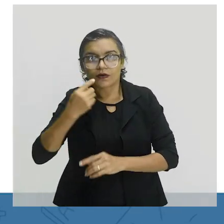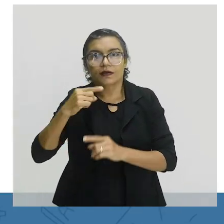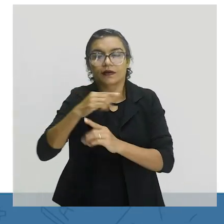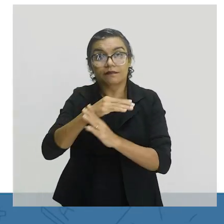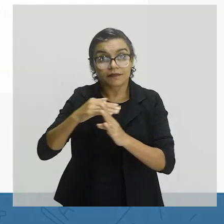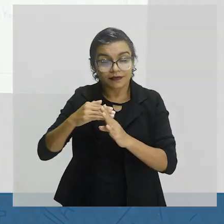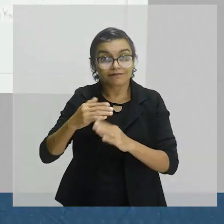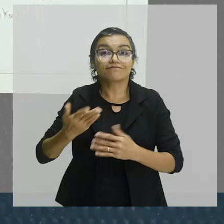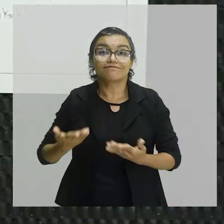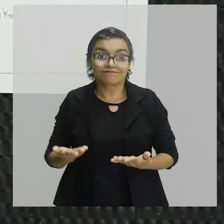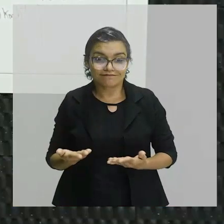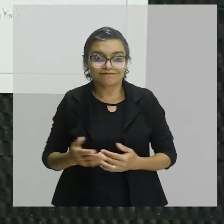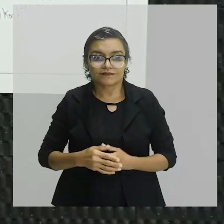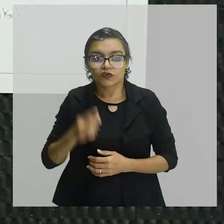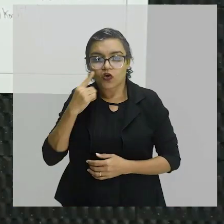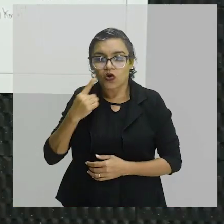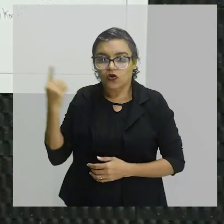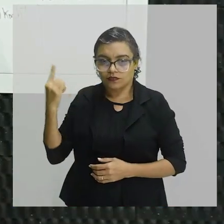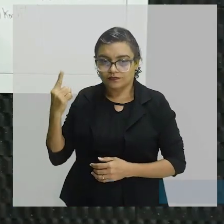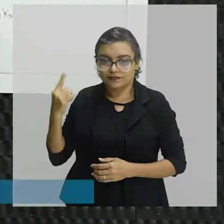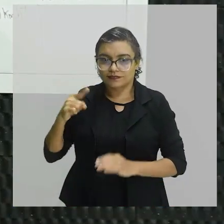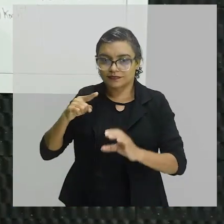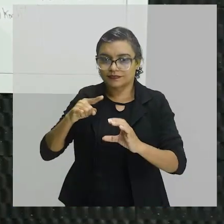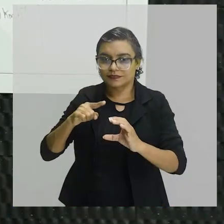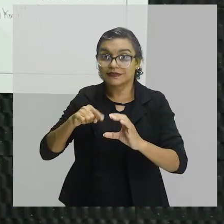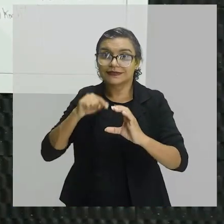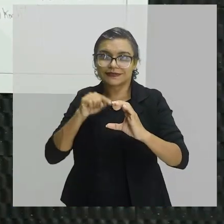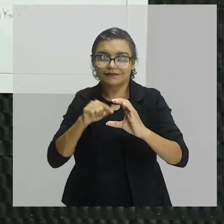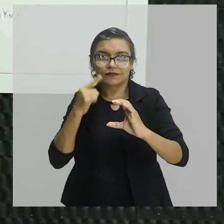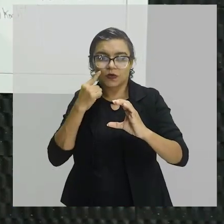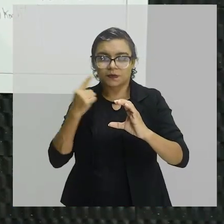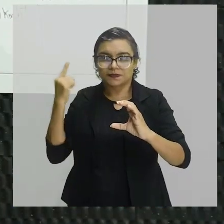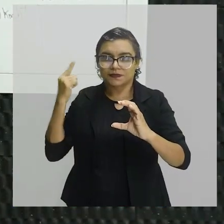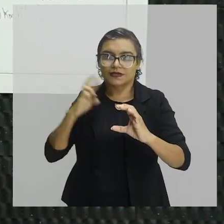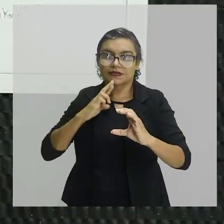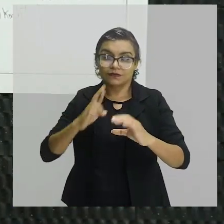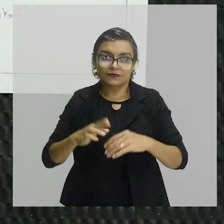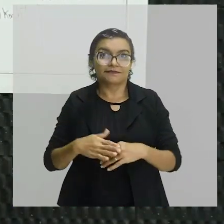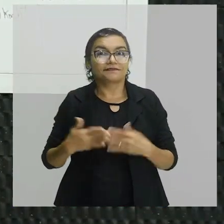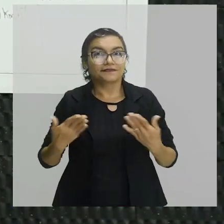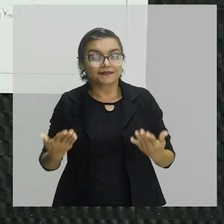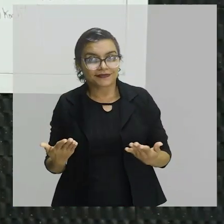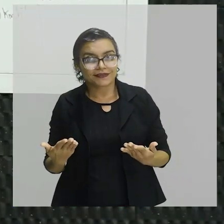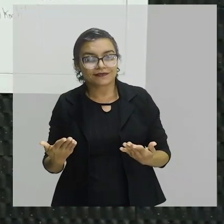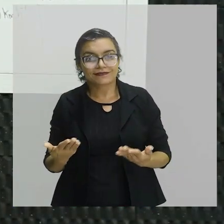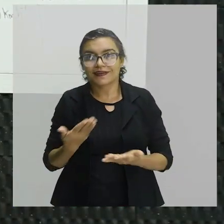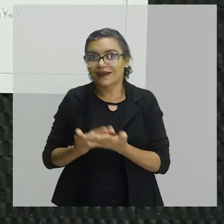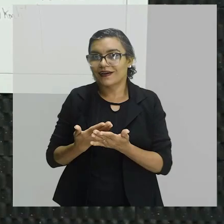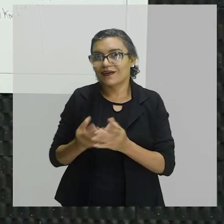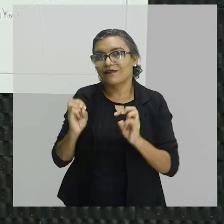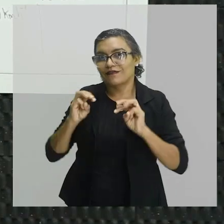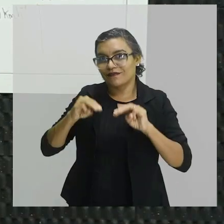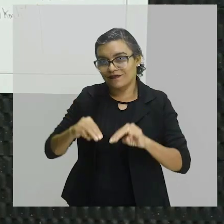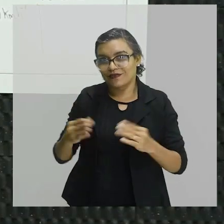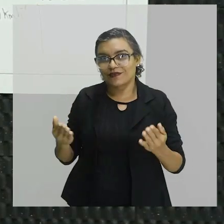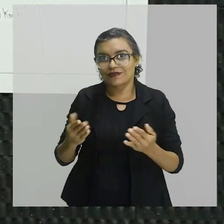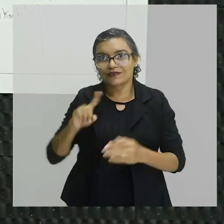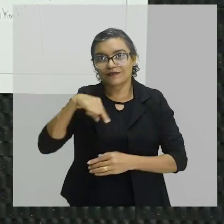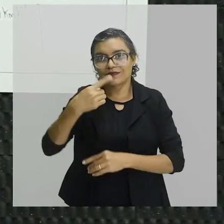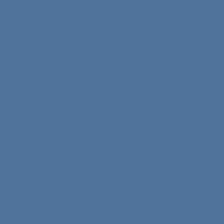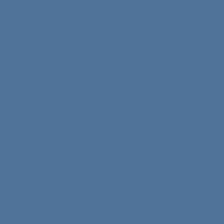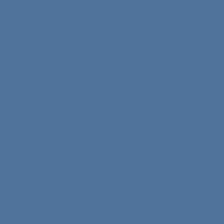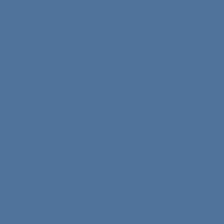Resposta lá na letra C. Tá ok? Então, com essa questão, finalizamos a nossa aula de hoje. Até a